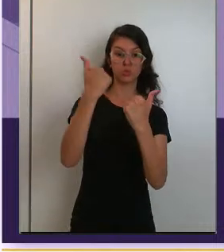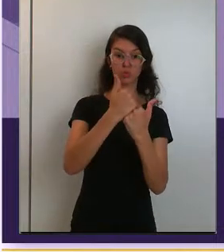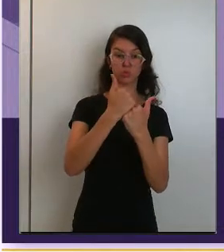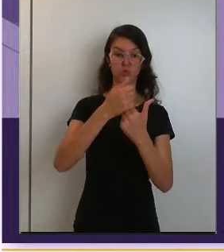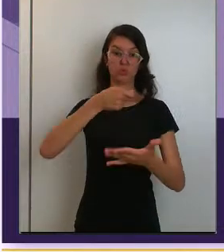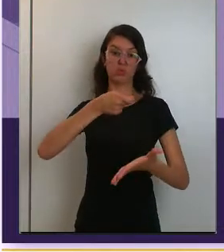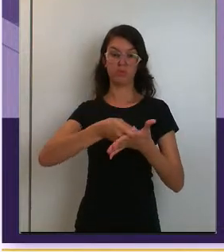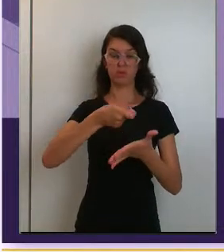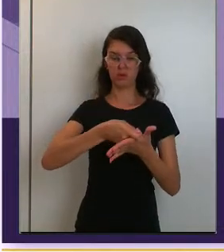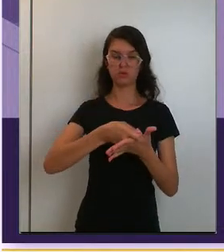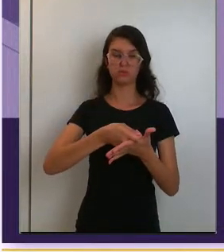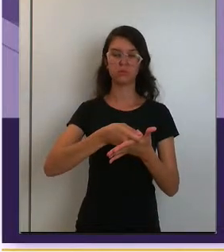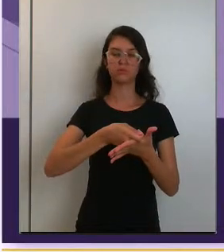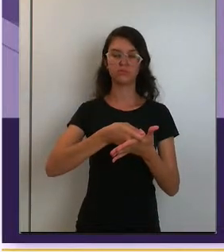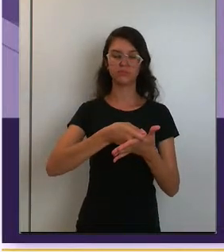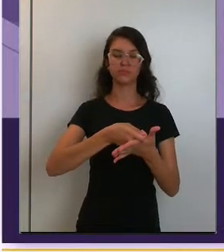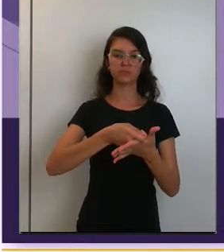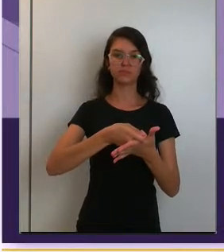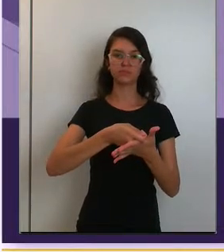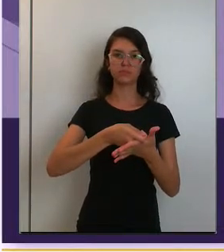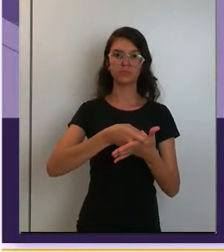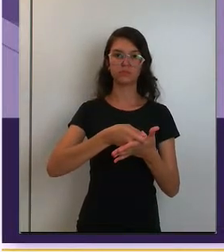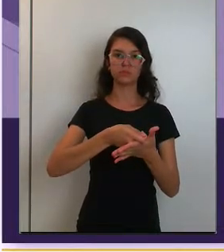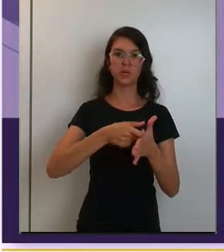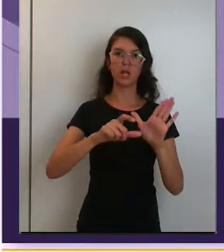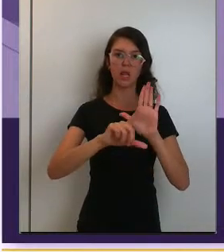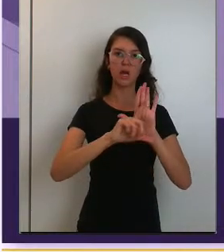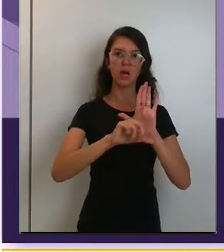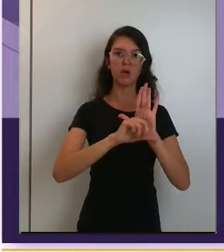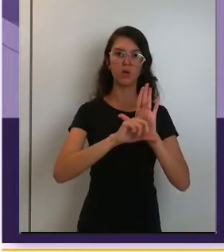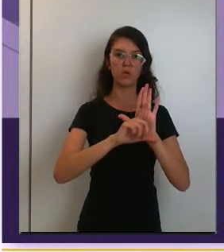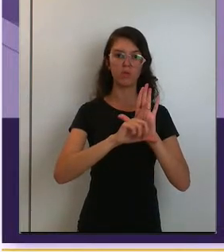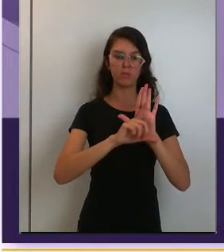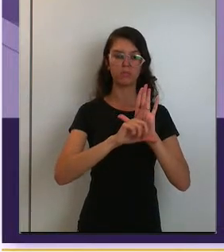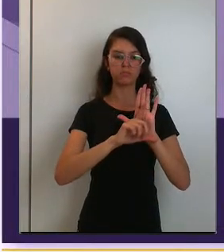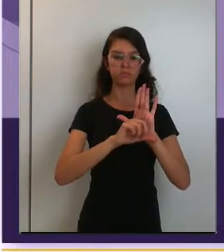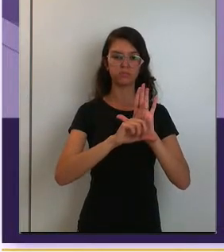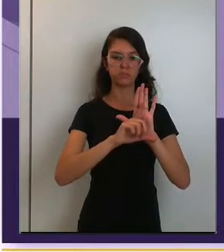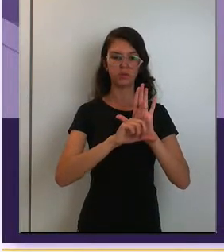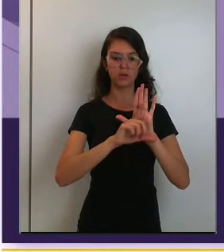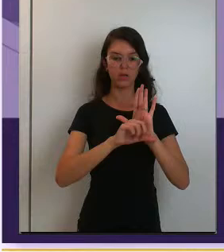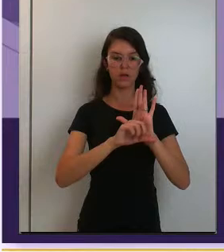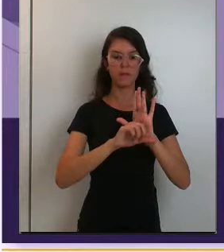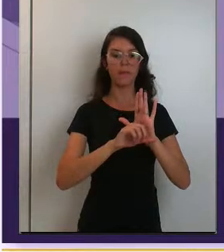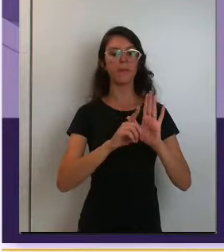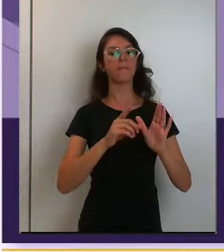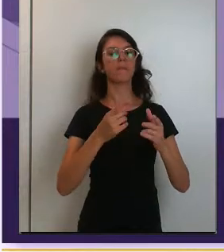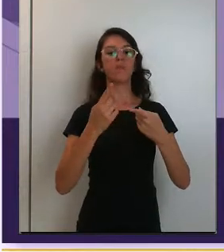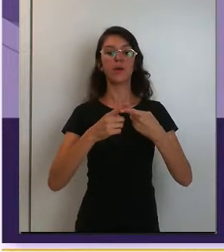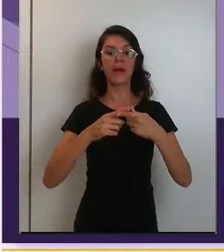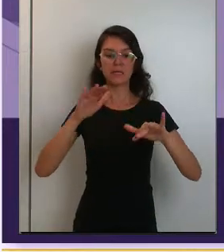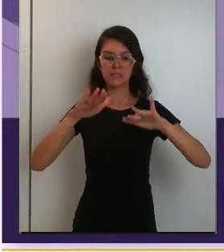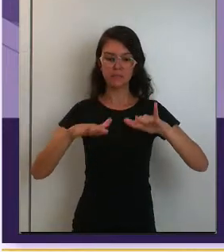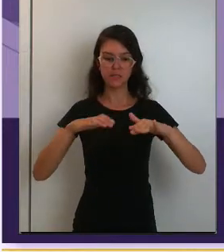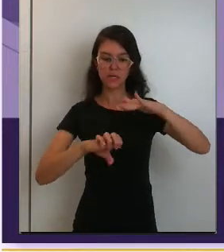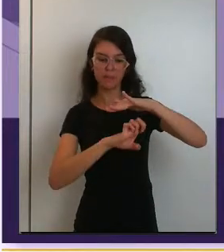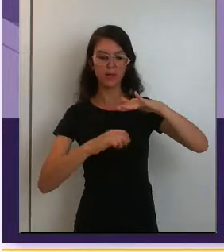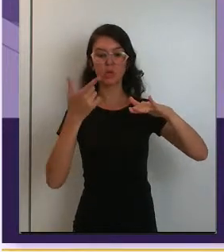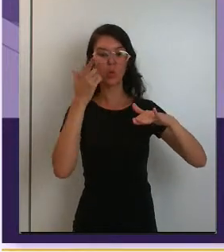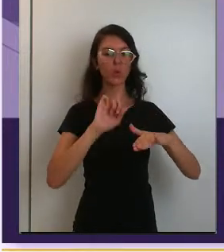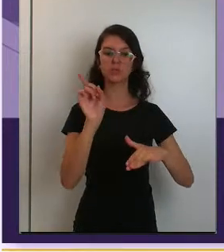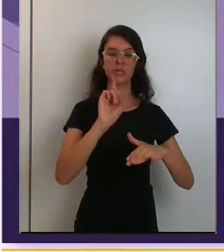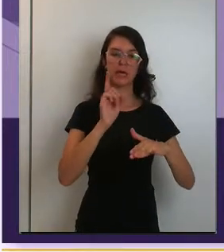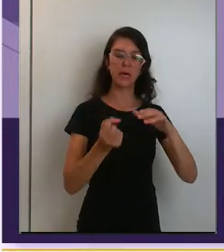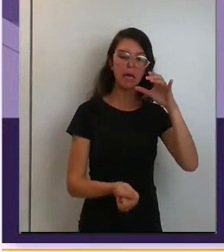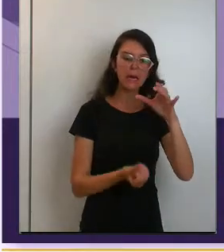obrigação legal de criação de um espaço próprio dentro do ambiente de trabalho.